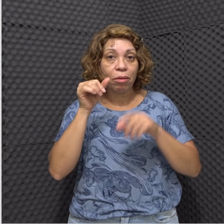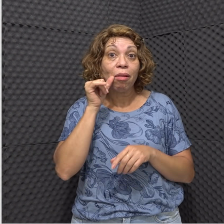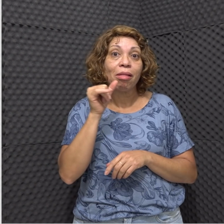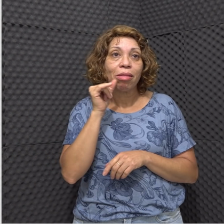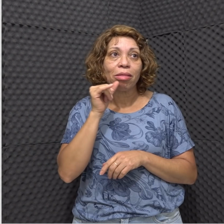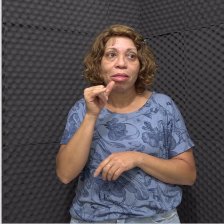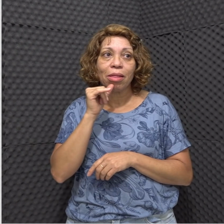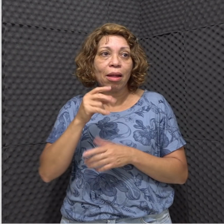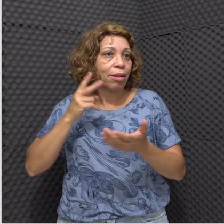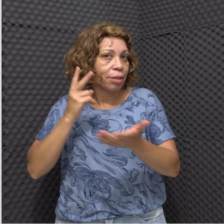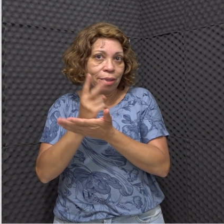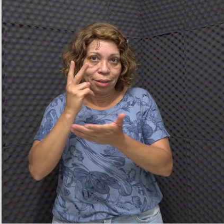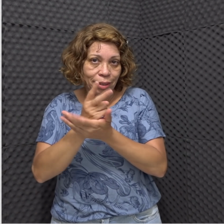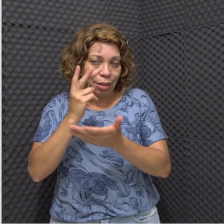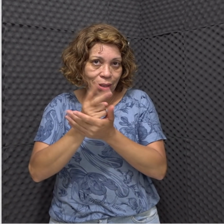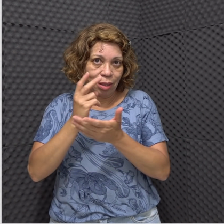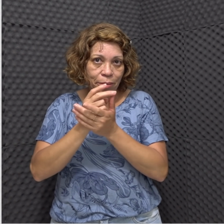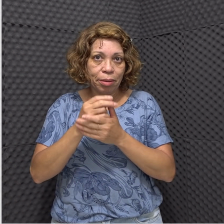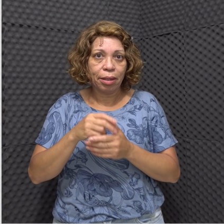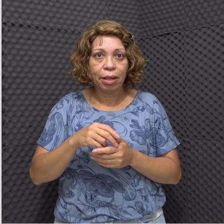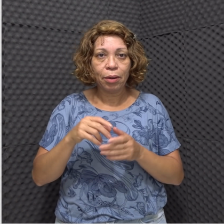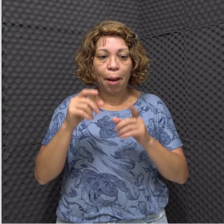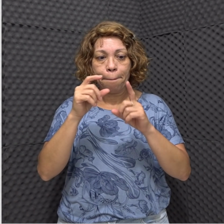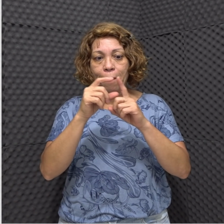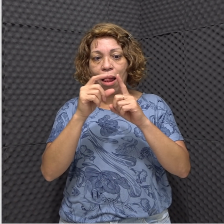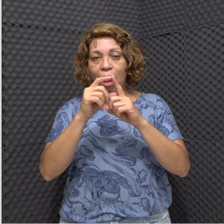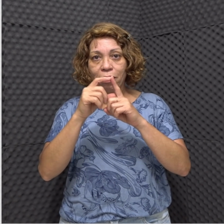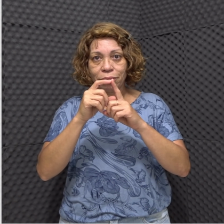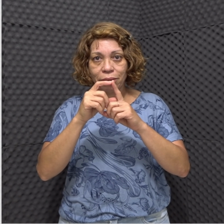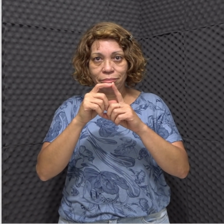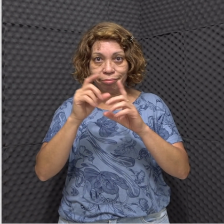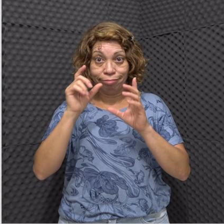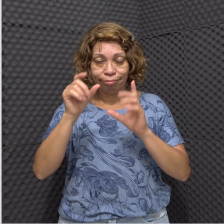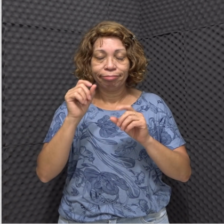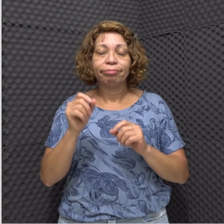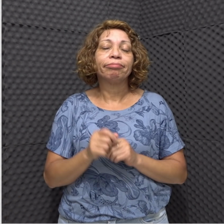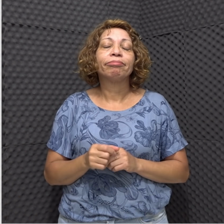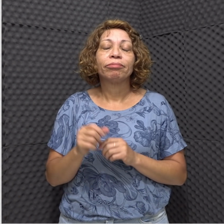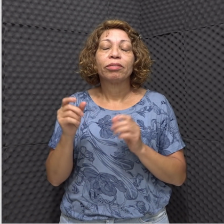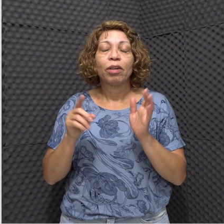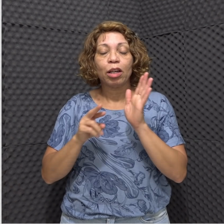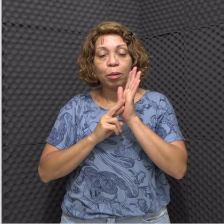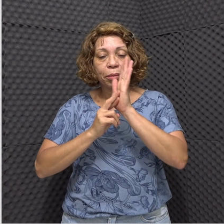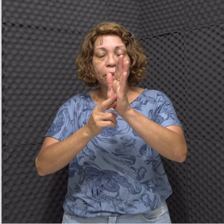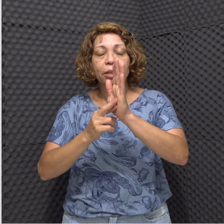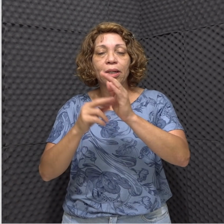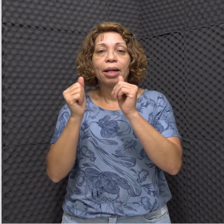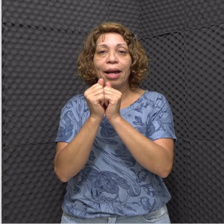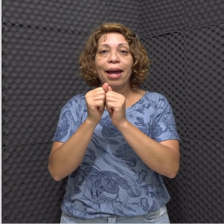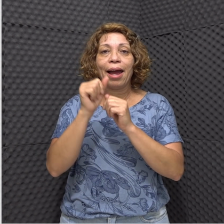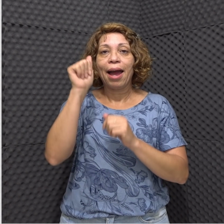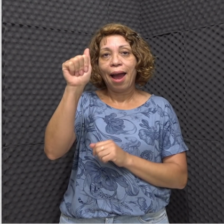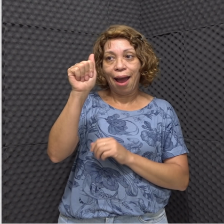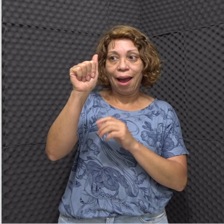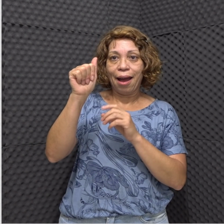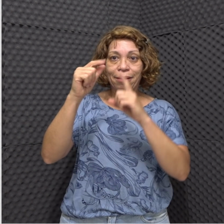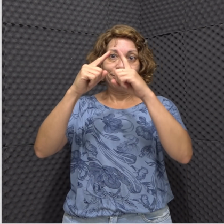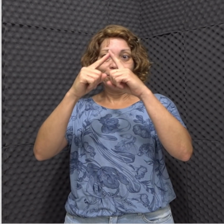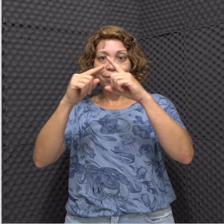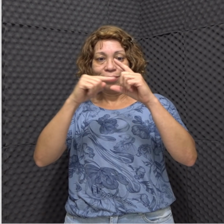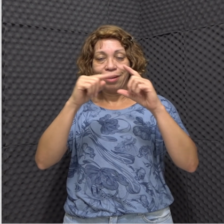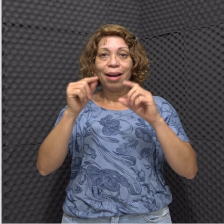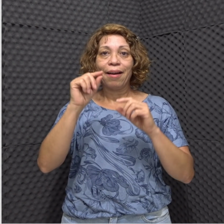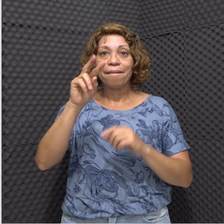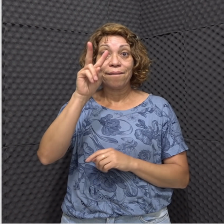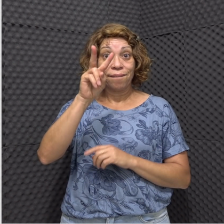vogais. Então, nós temos lá, sempre maiúsculo, a letra que vai representar o conjunto. Então, como